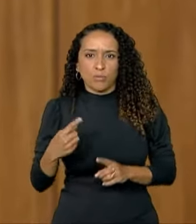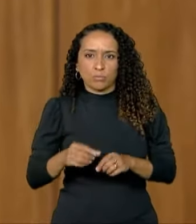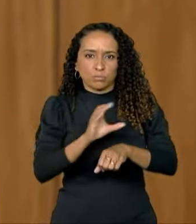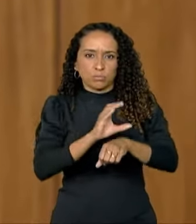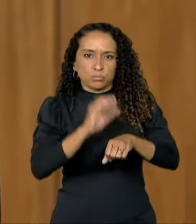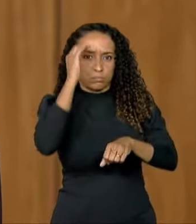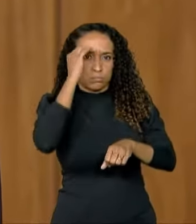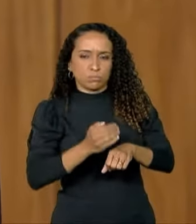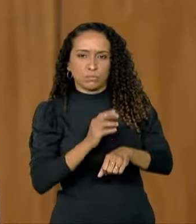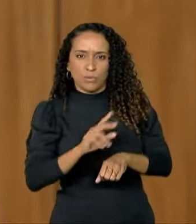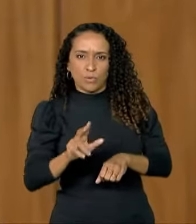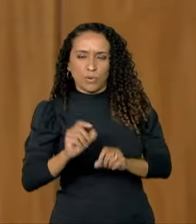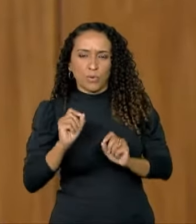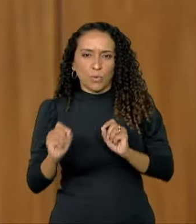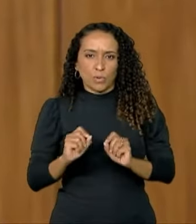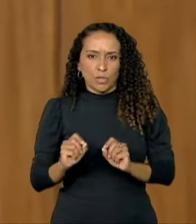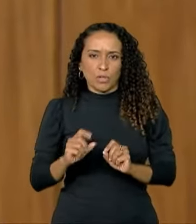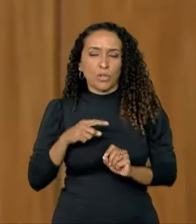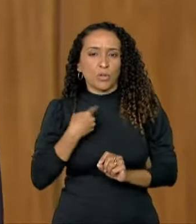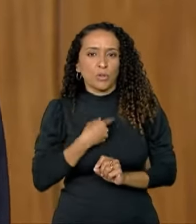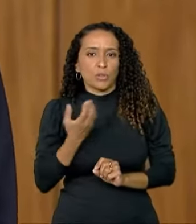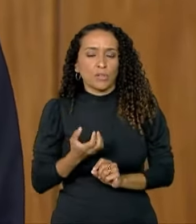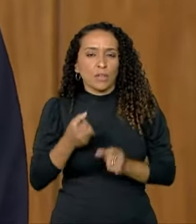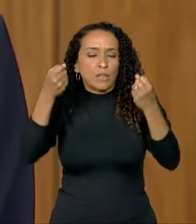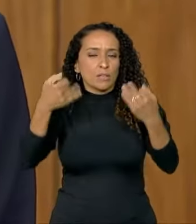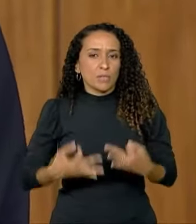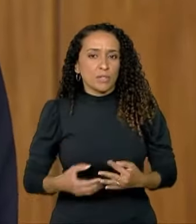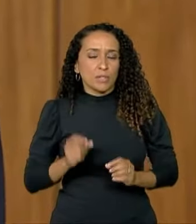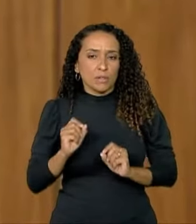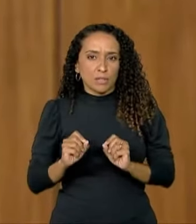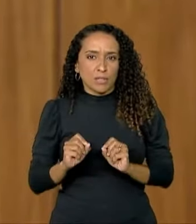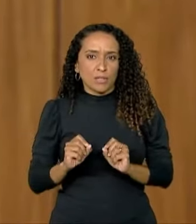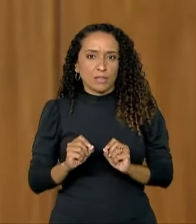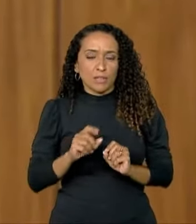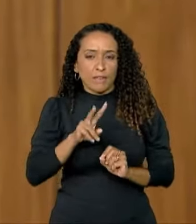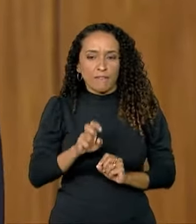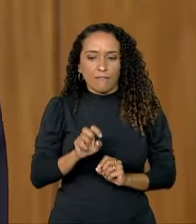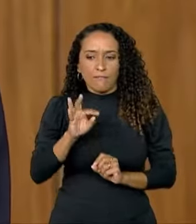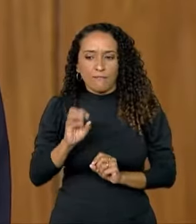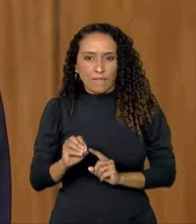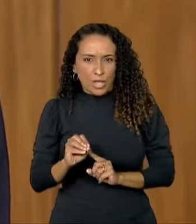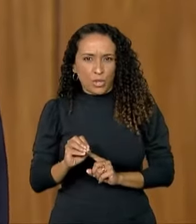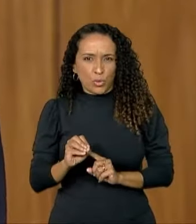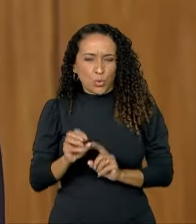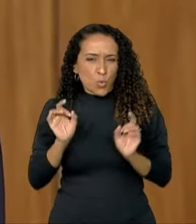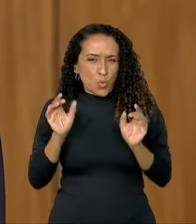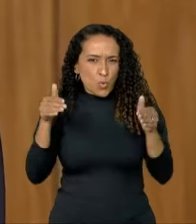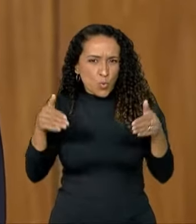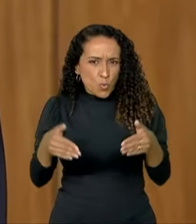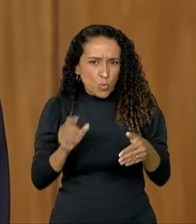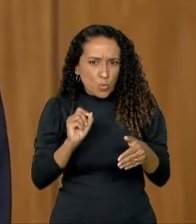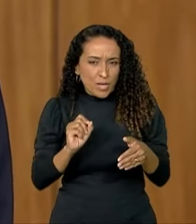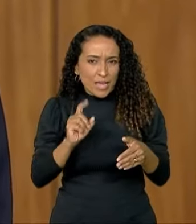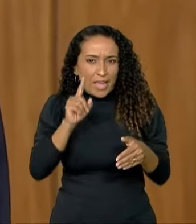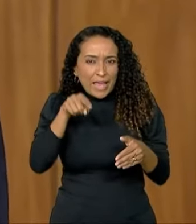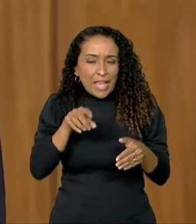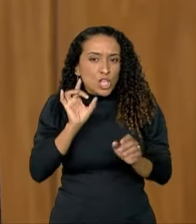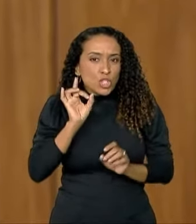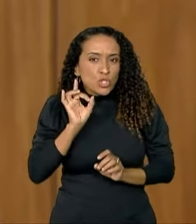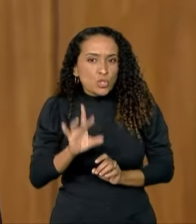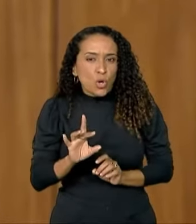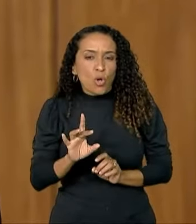inconstitucionalidade. O que nós queríamos dizer, que este veto pontual se cinge